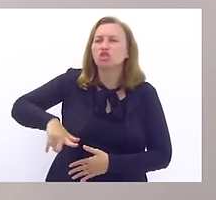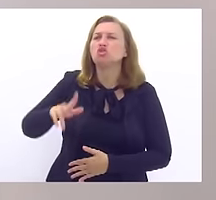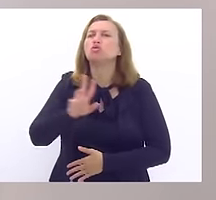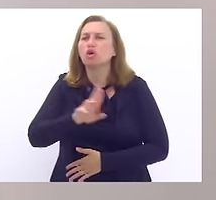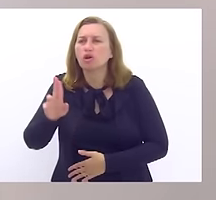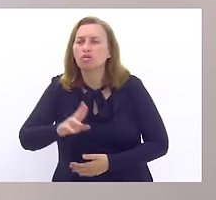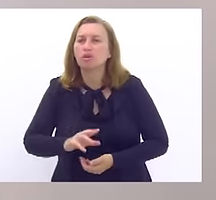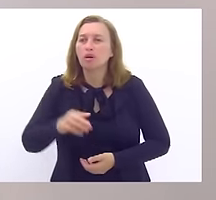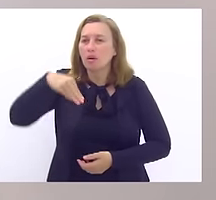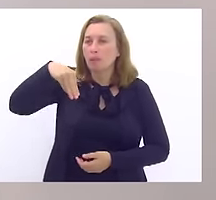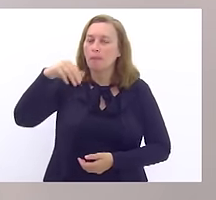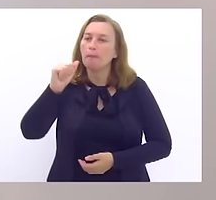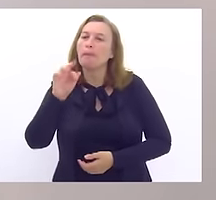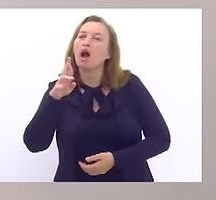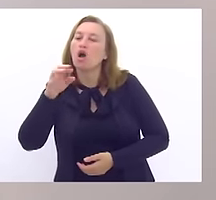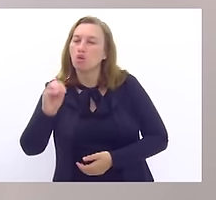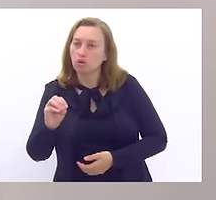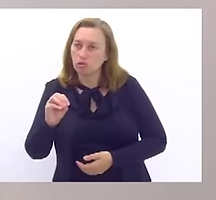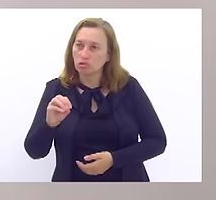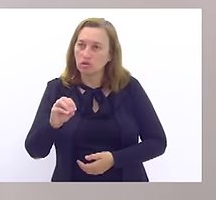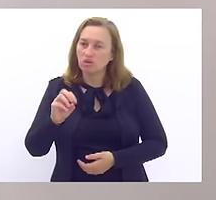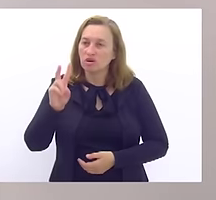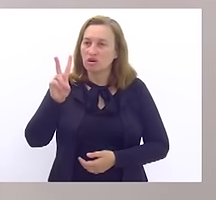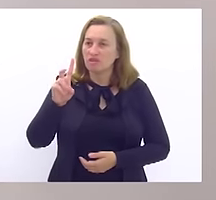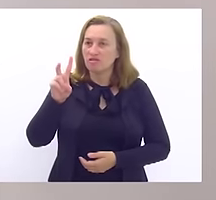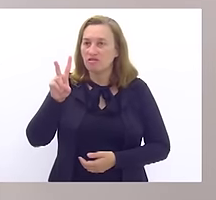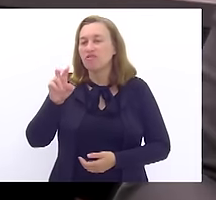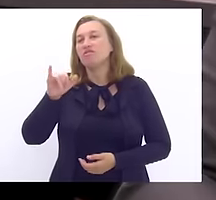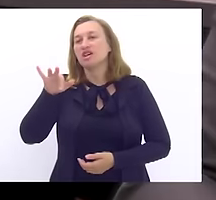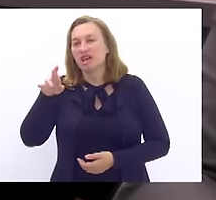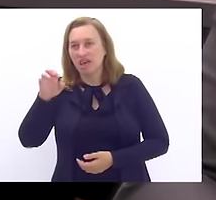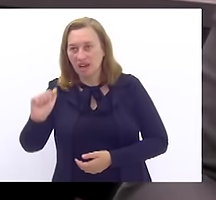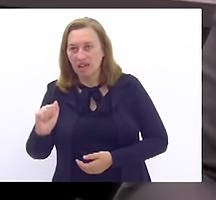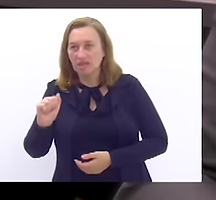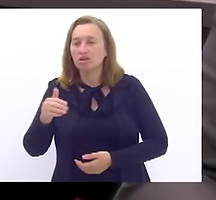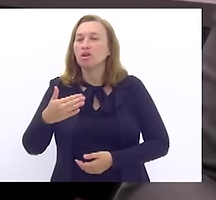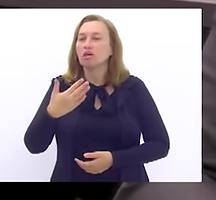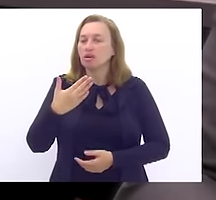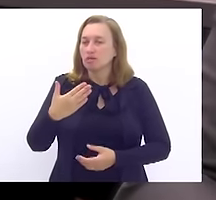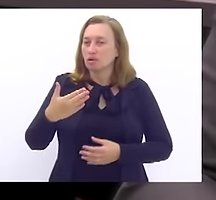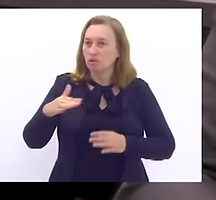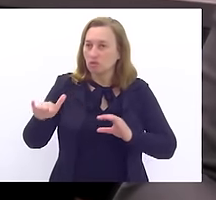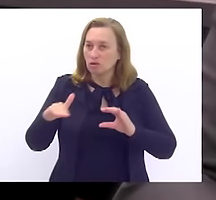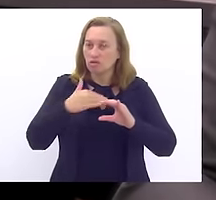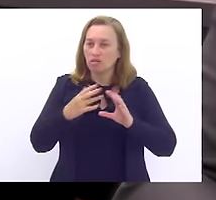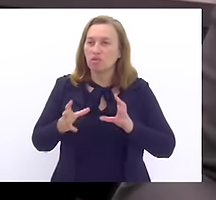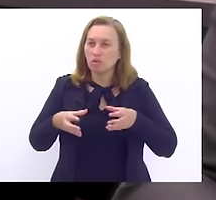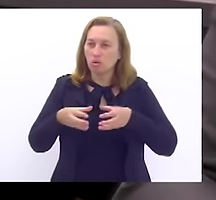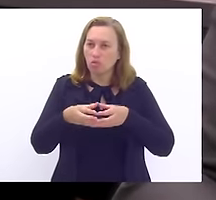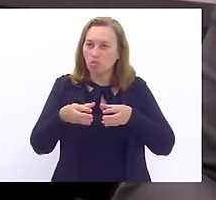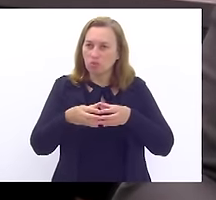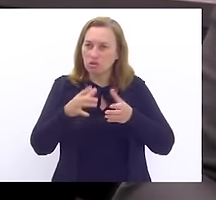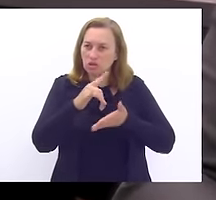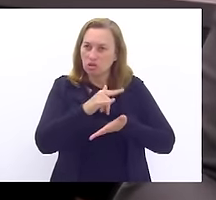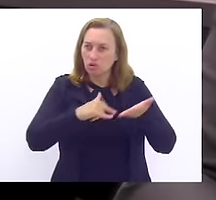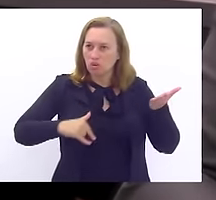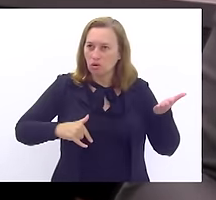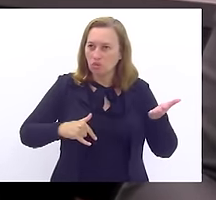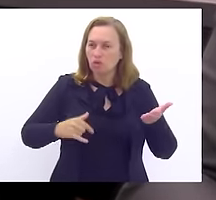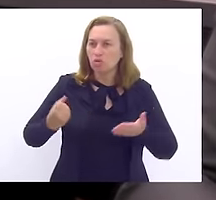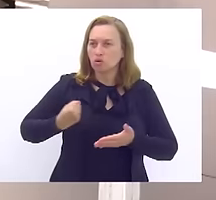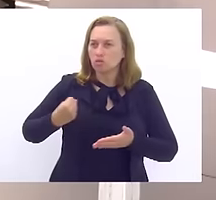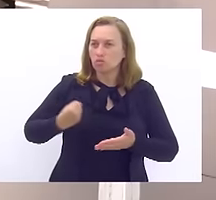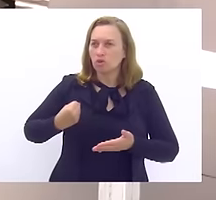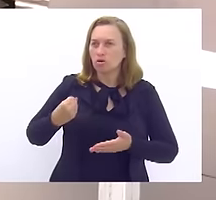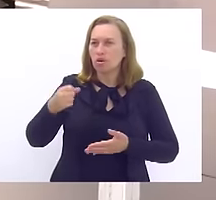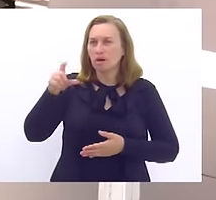do Servidor Mauro Mauro José Mauro Vilela por favor mande a comissão por via de ofício o nome matrícula desse servidor